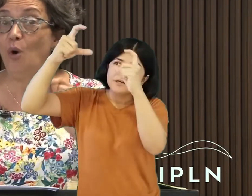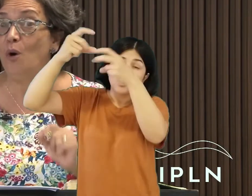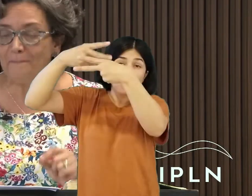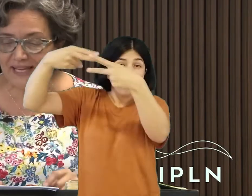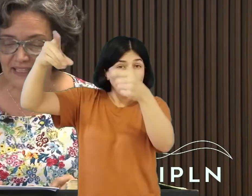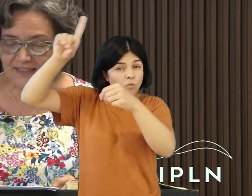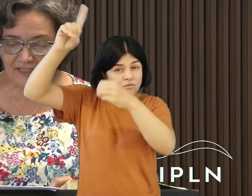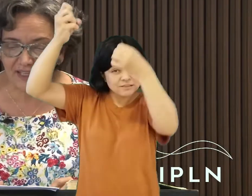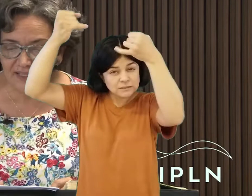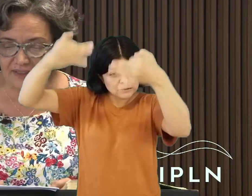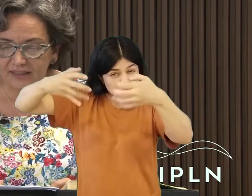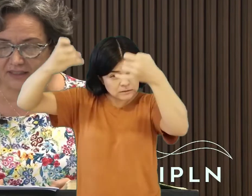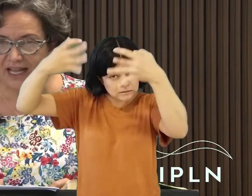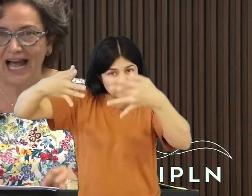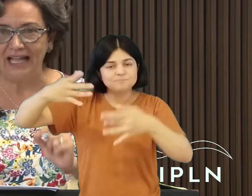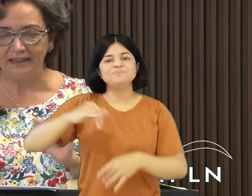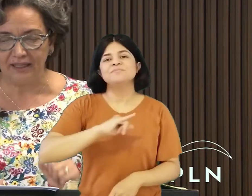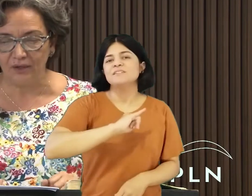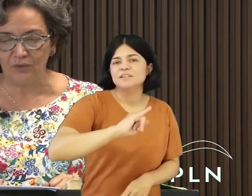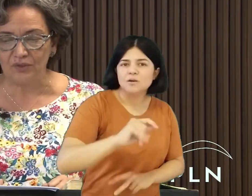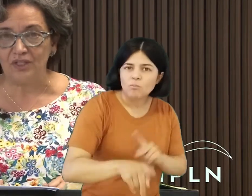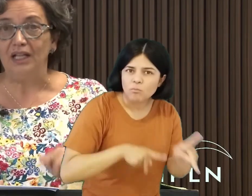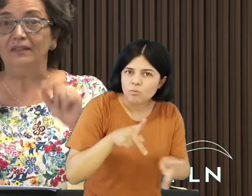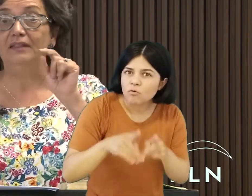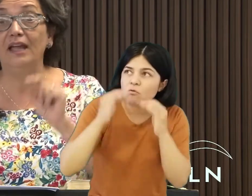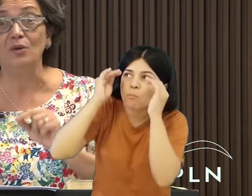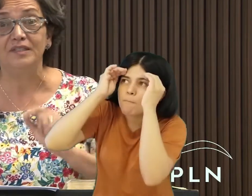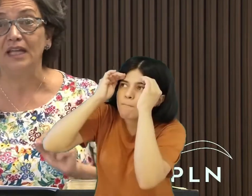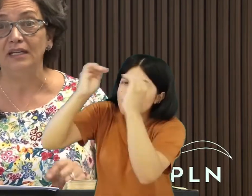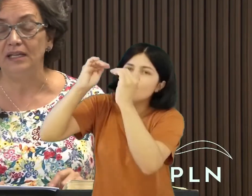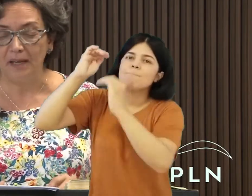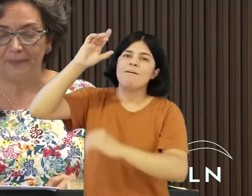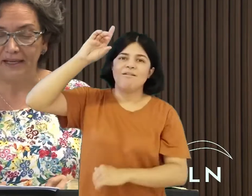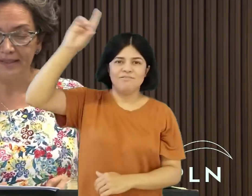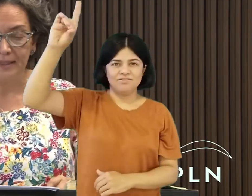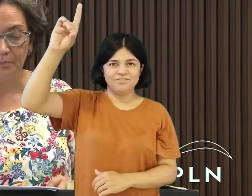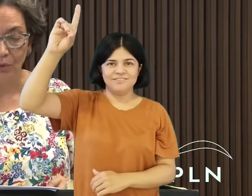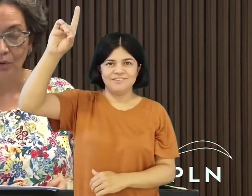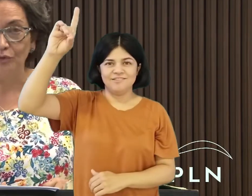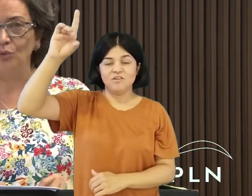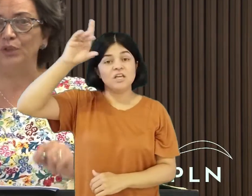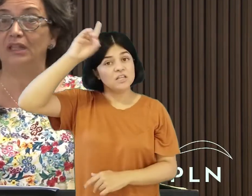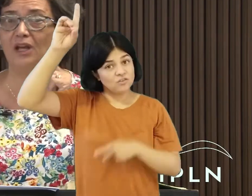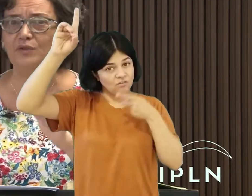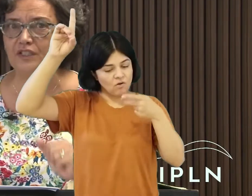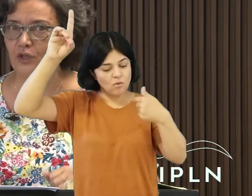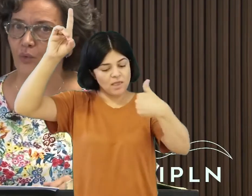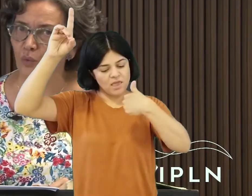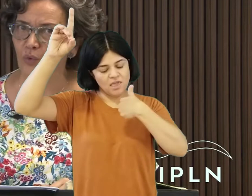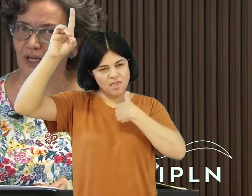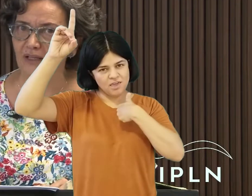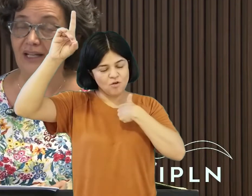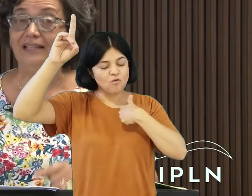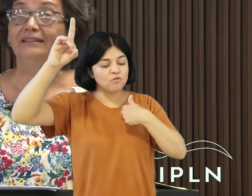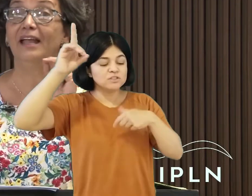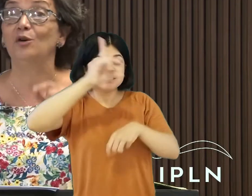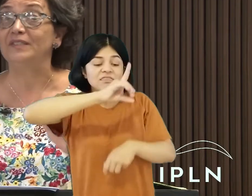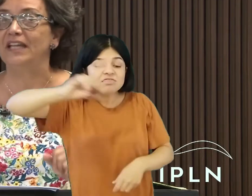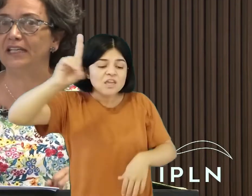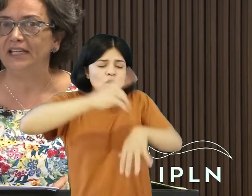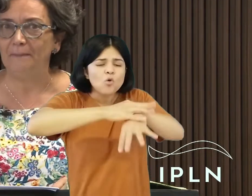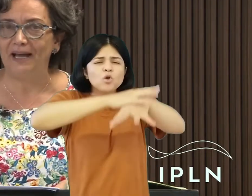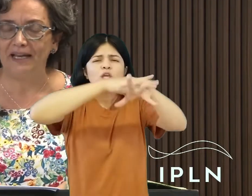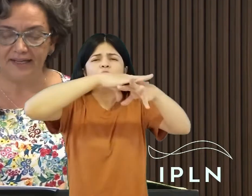povo obedecesse a Deus, Deus seria para esse povo o Deus que cura.